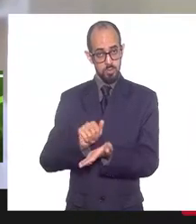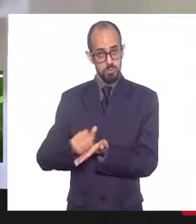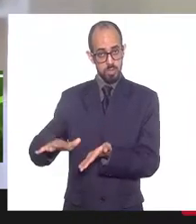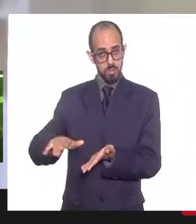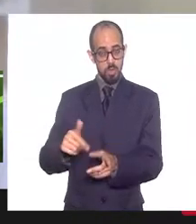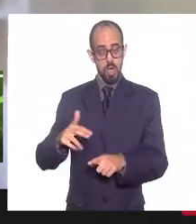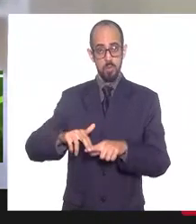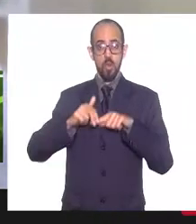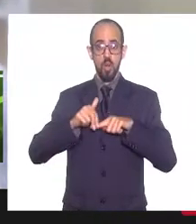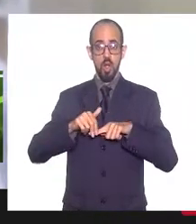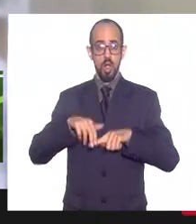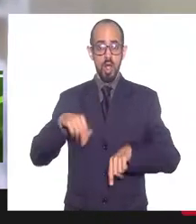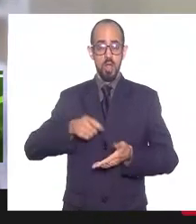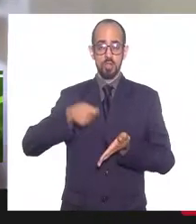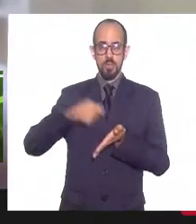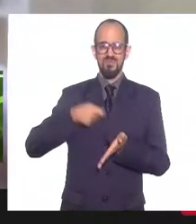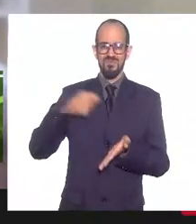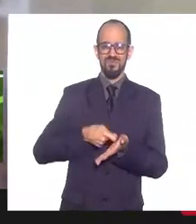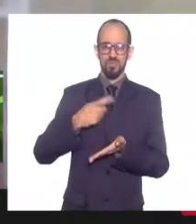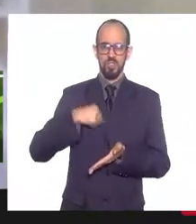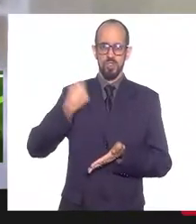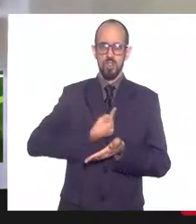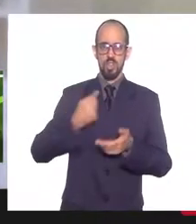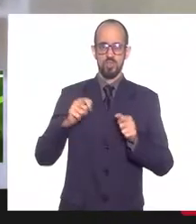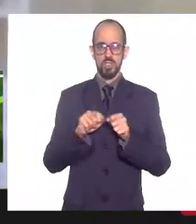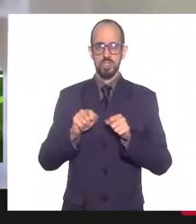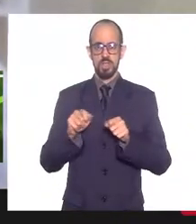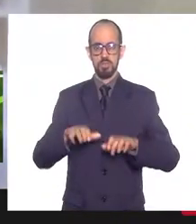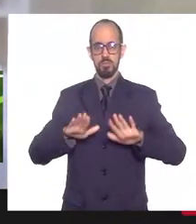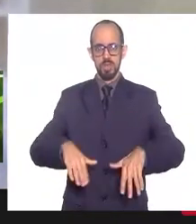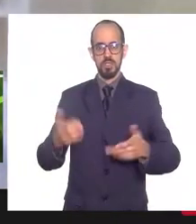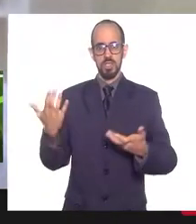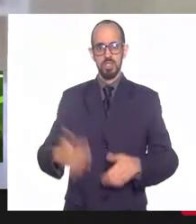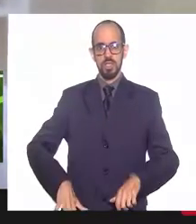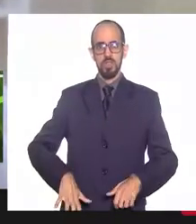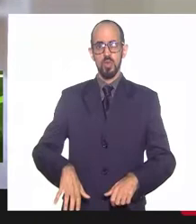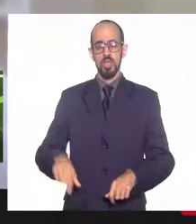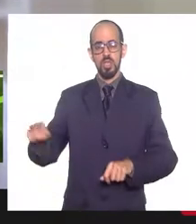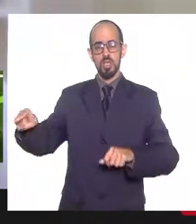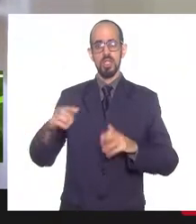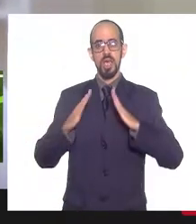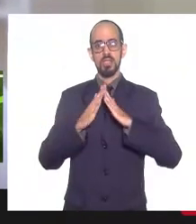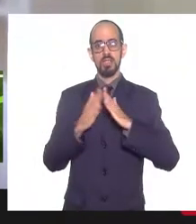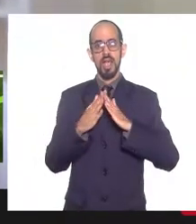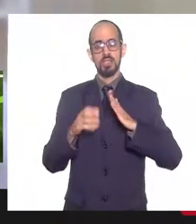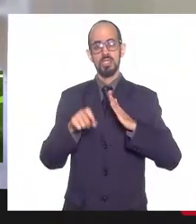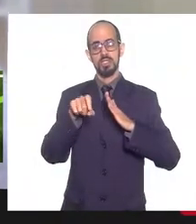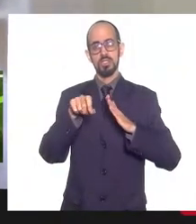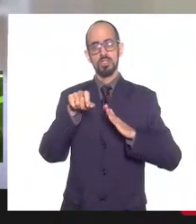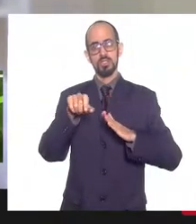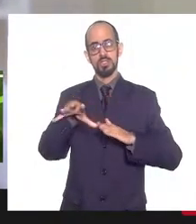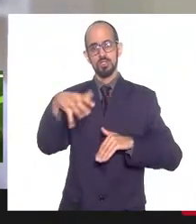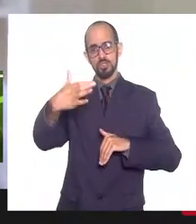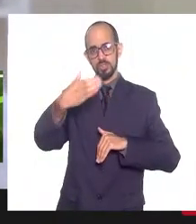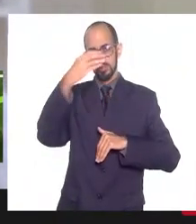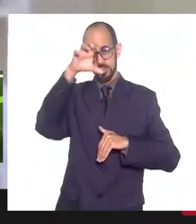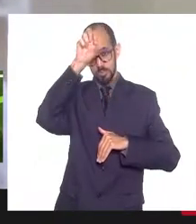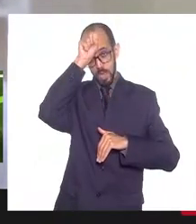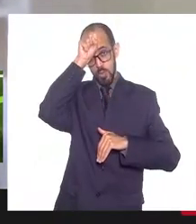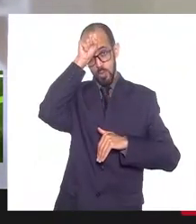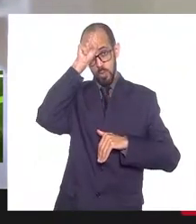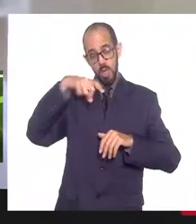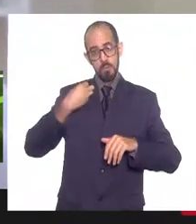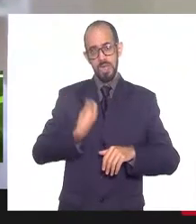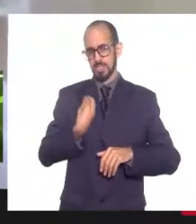devido à pressão que nós exercemos, mas que queria preterir as casas de axé de participarem, dizendo